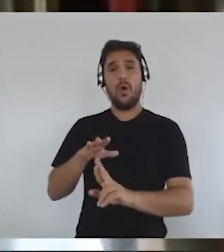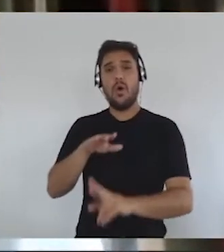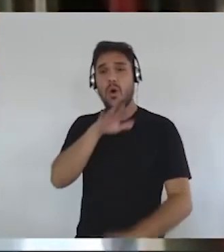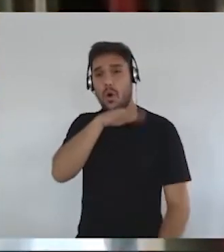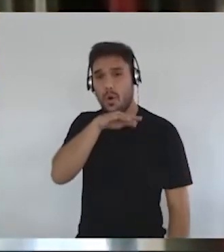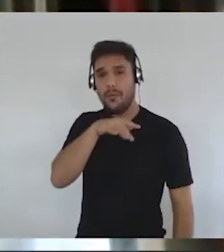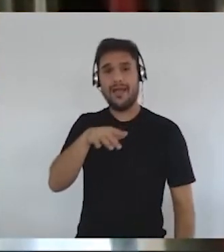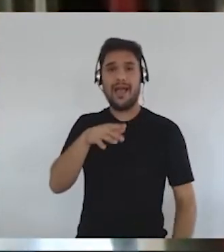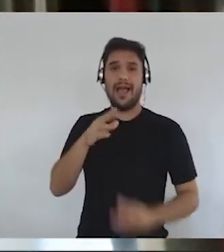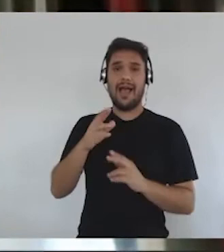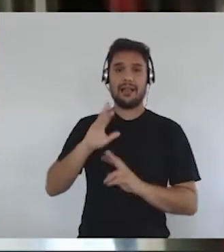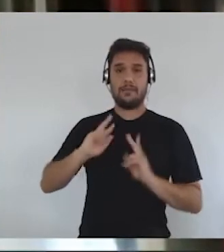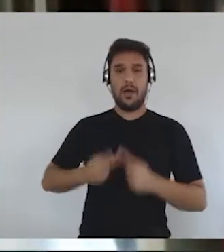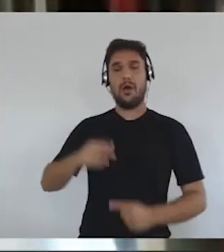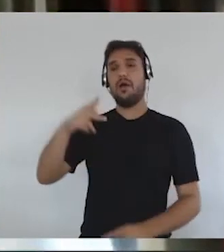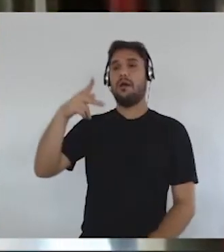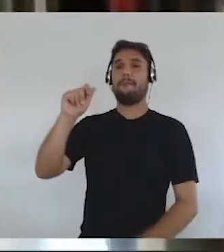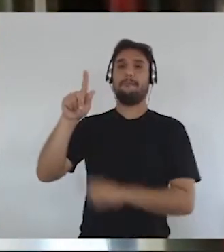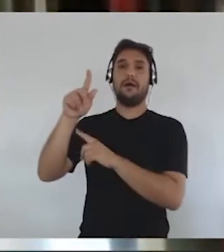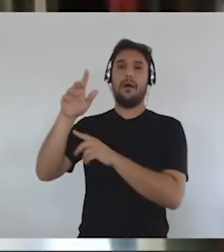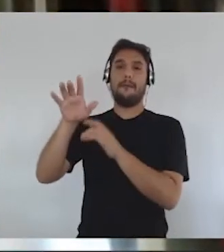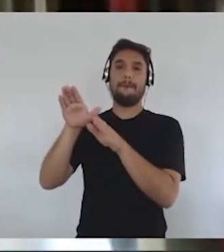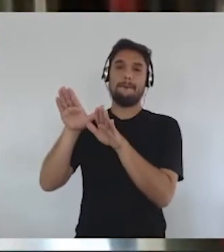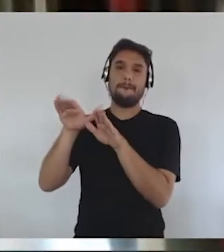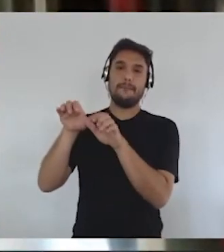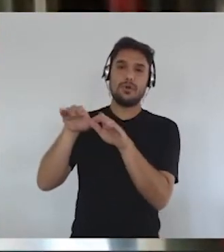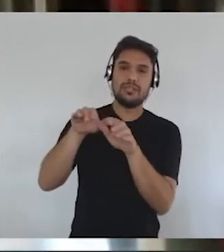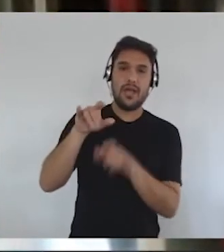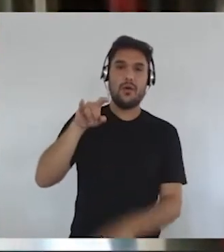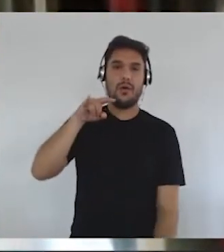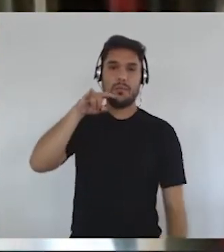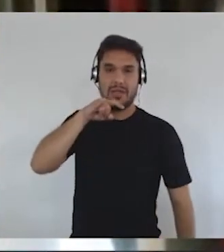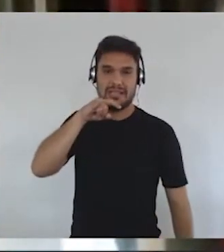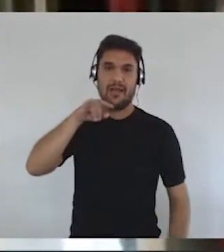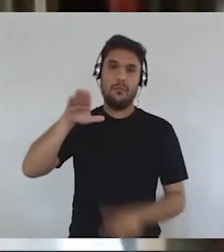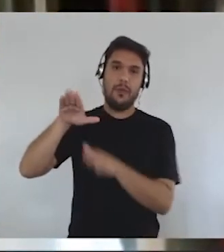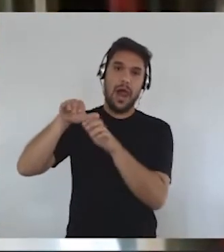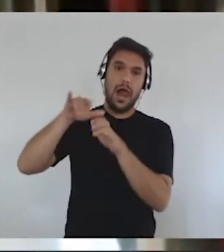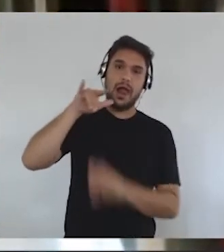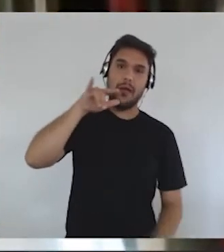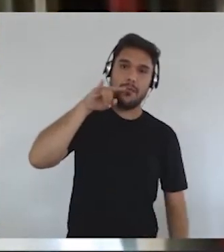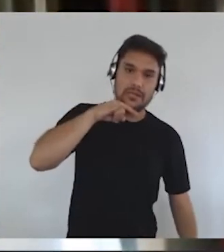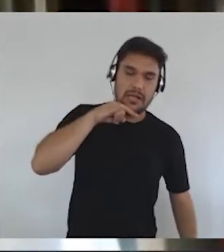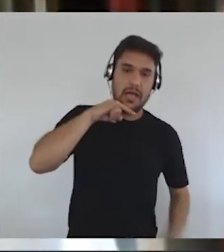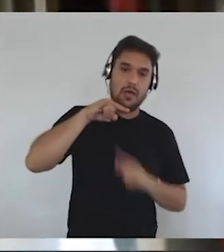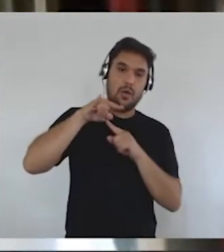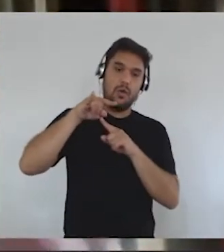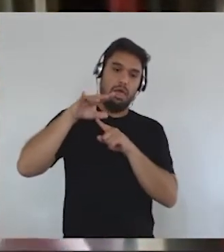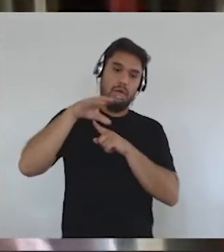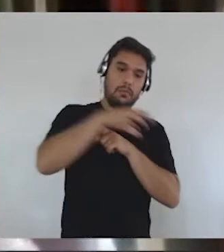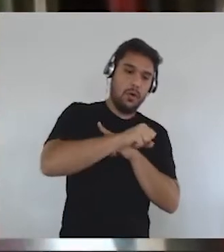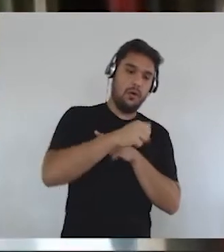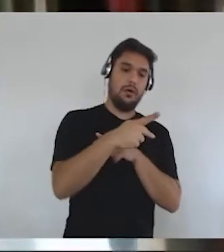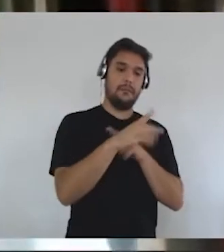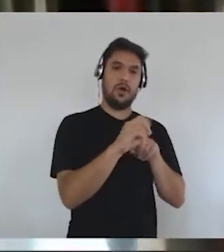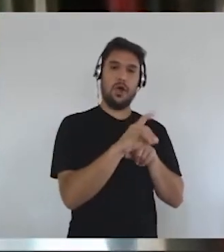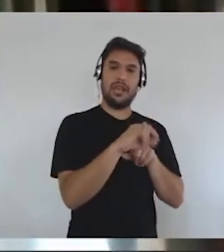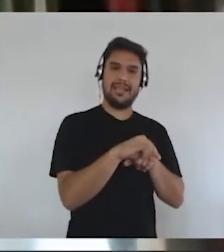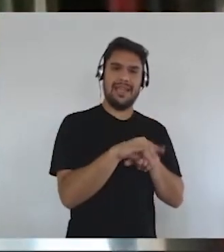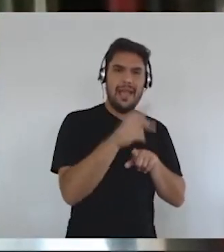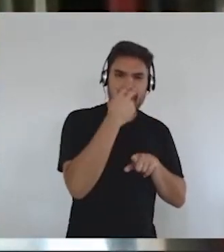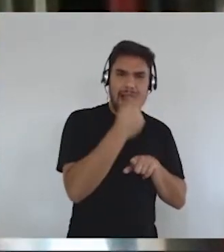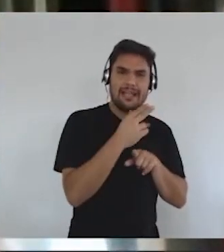por um bichinho que chama pangolim, que é o animal silvestre que tem o maior tráfico ilegal do mundo. Os asiáticos adoram,